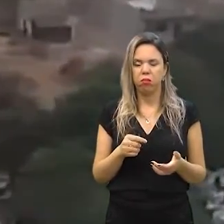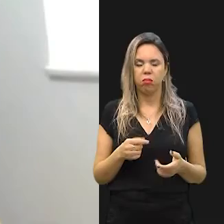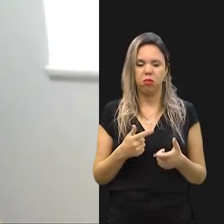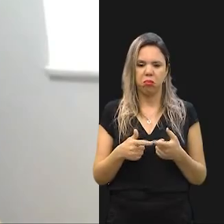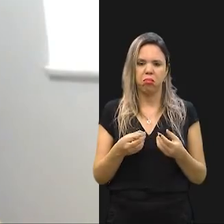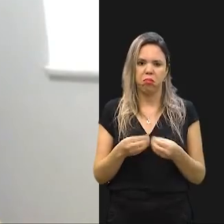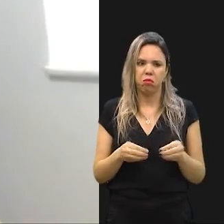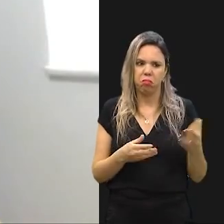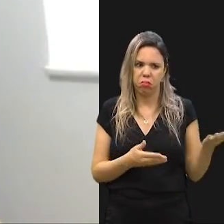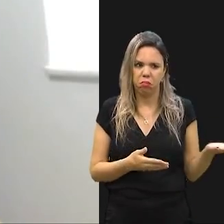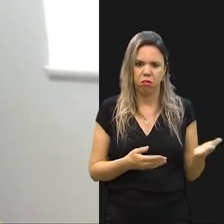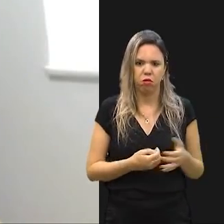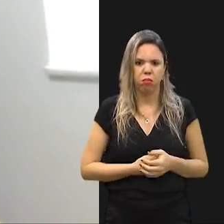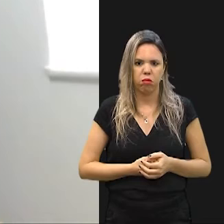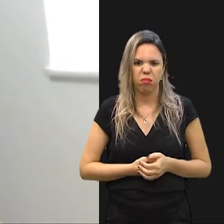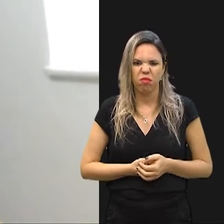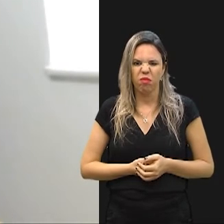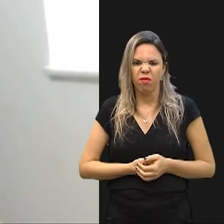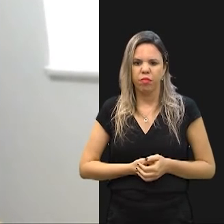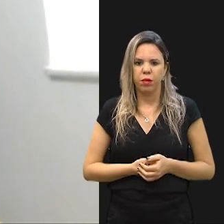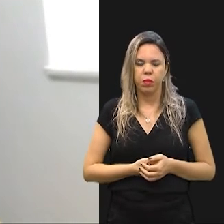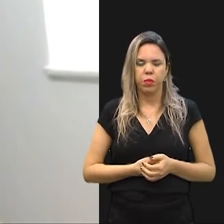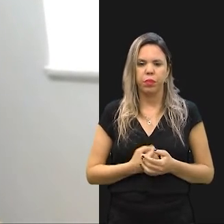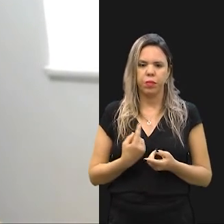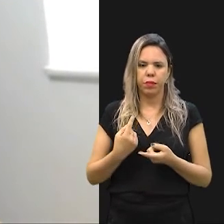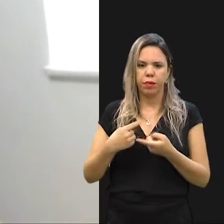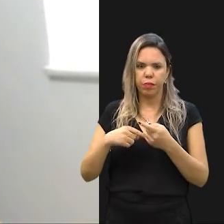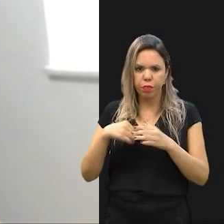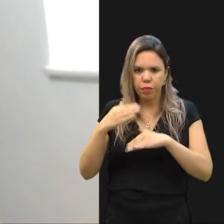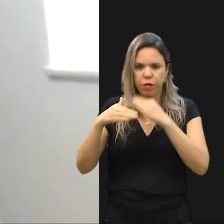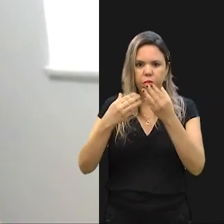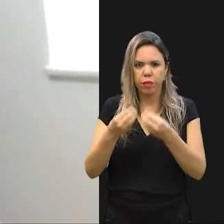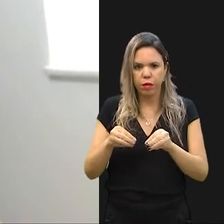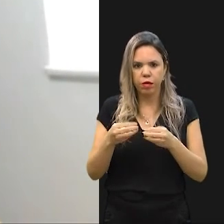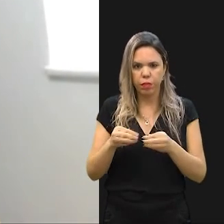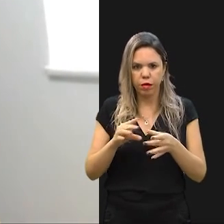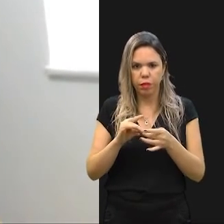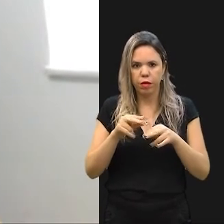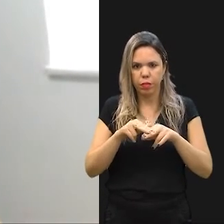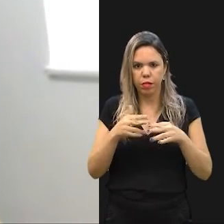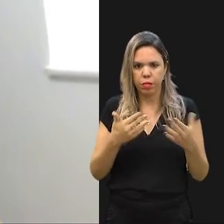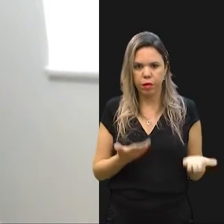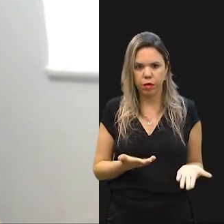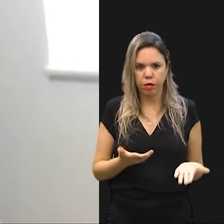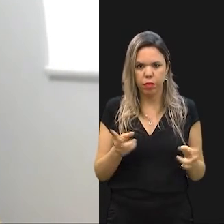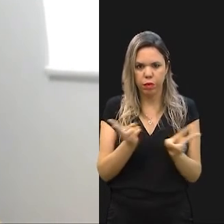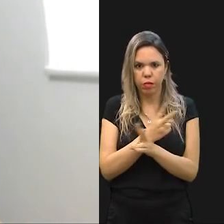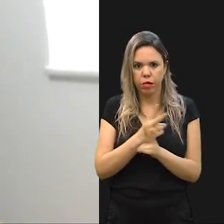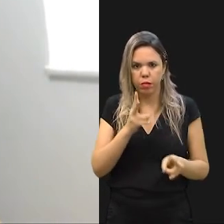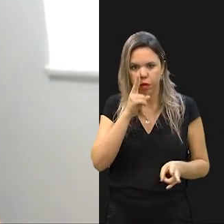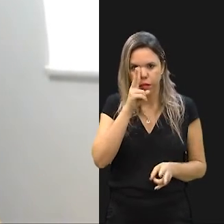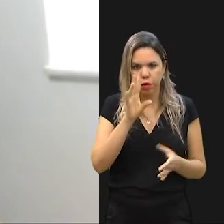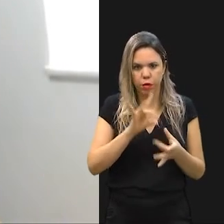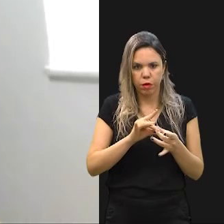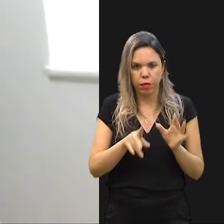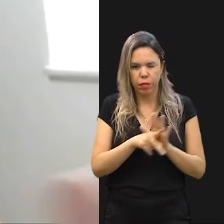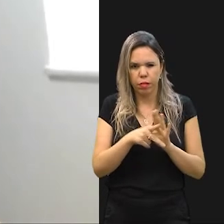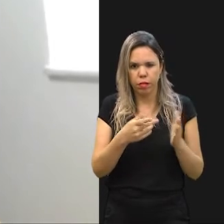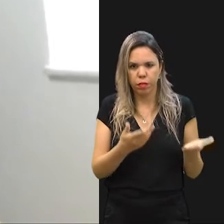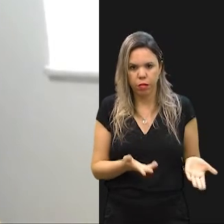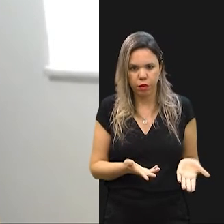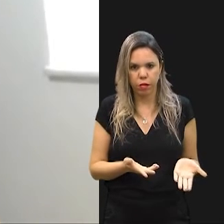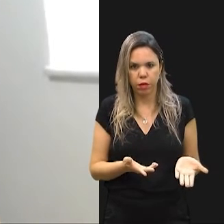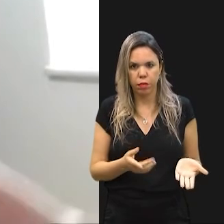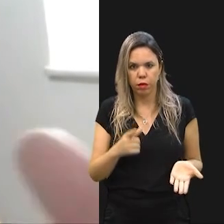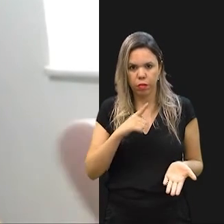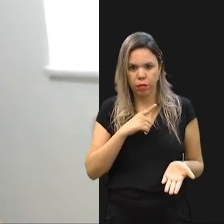drástica, e além dos danos associados aos ventos em si, né? Danos também